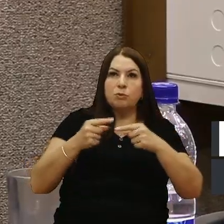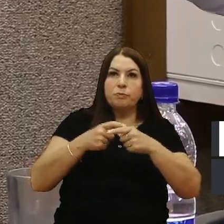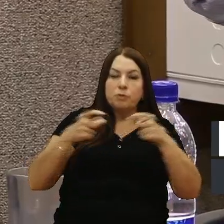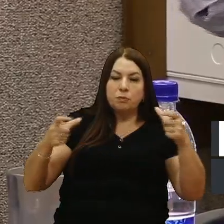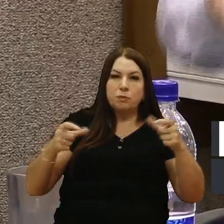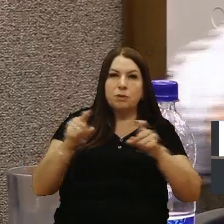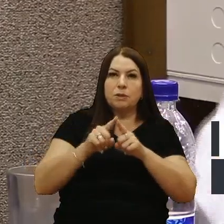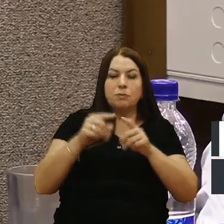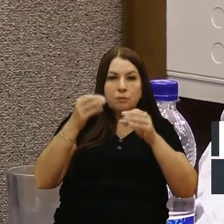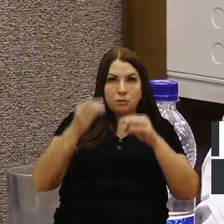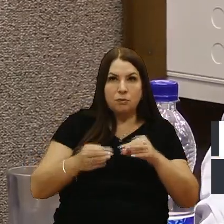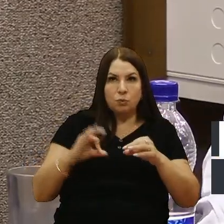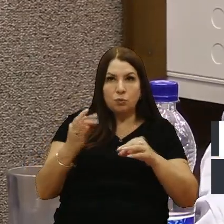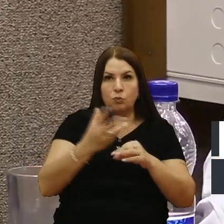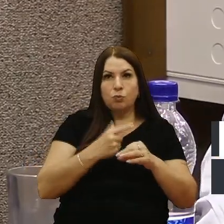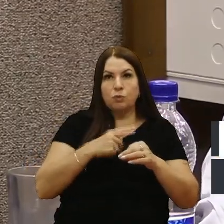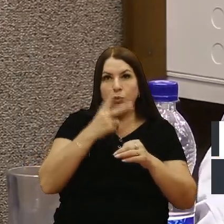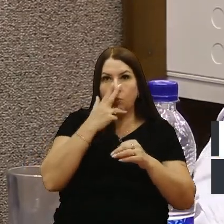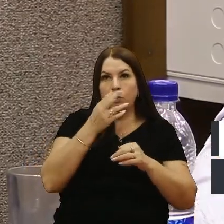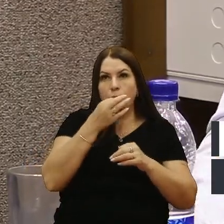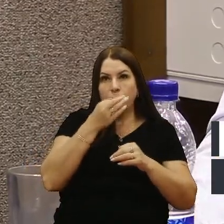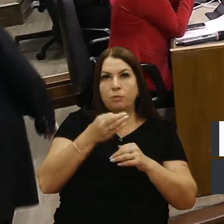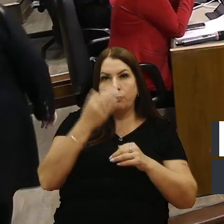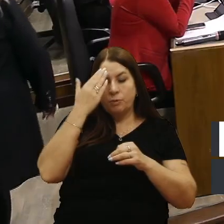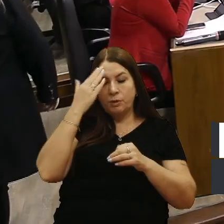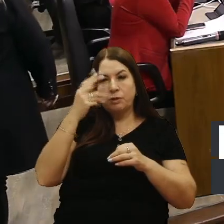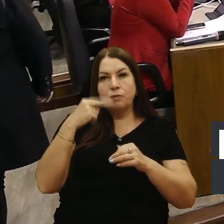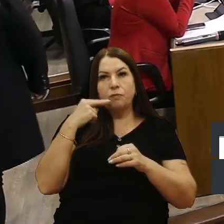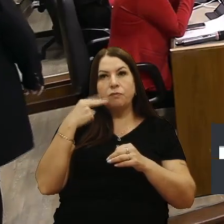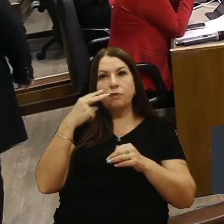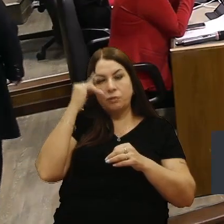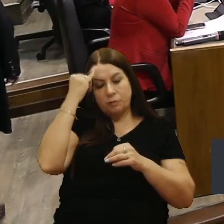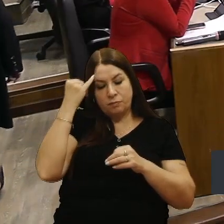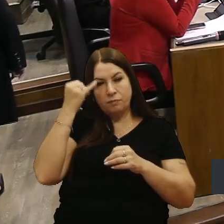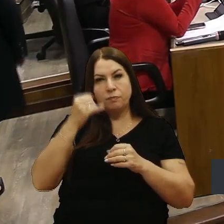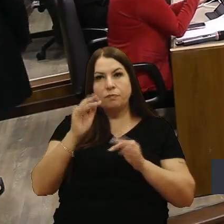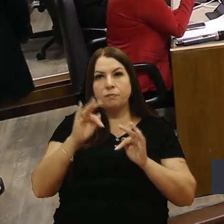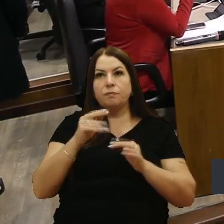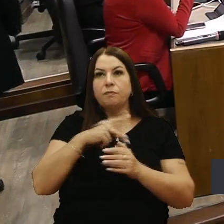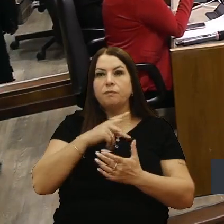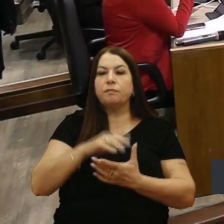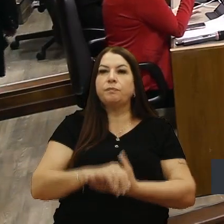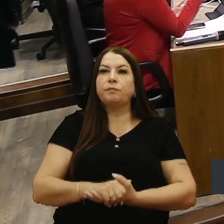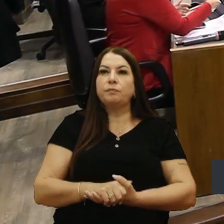longínqua, e tenho certeza que todo mundo vai ter a mesma posição. Obrigado. Parabéns. Vereador D'Ambros, só para finalizar, presidente.